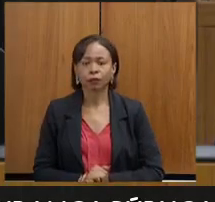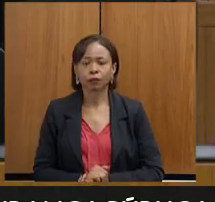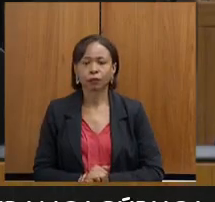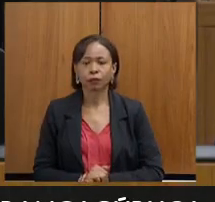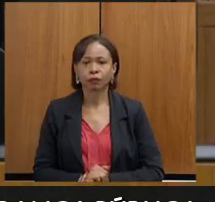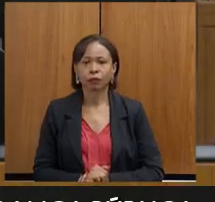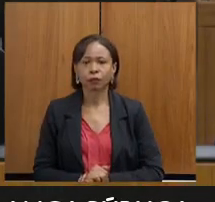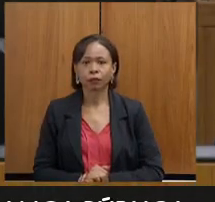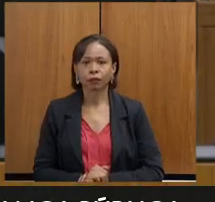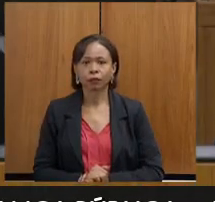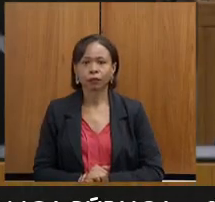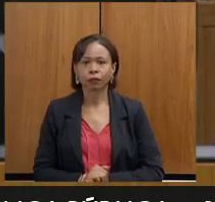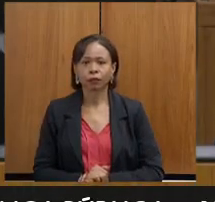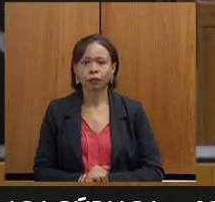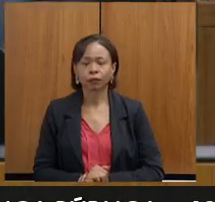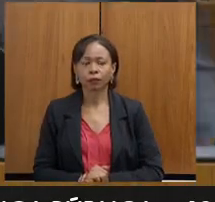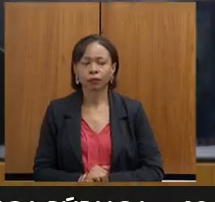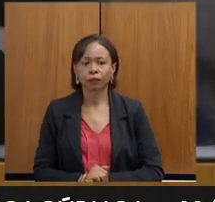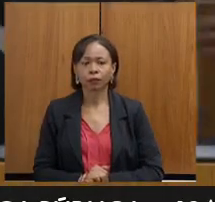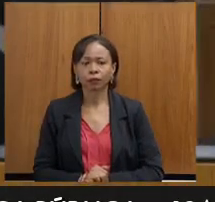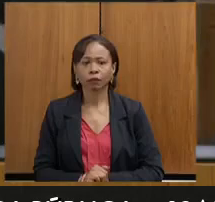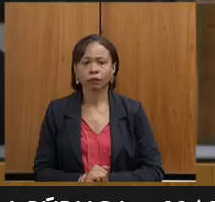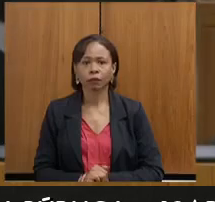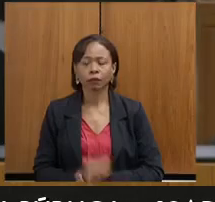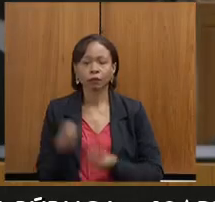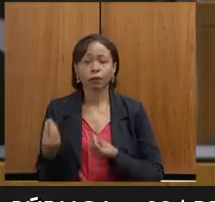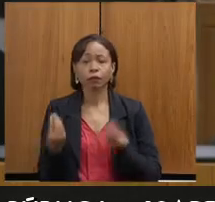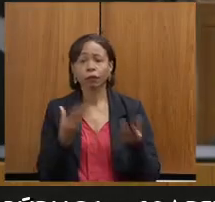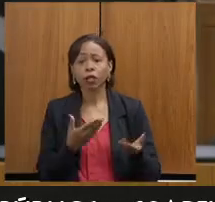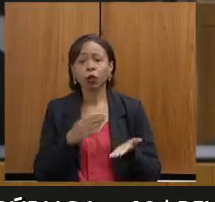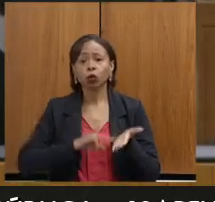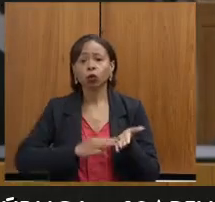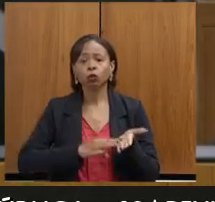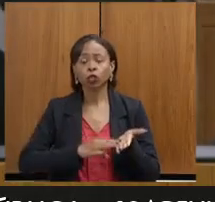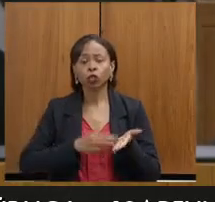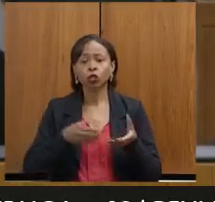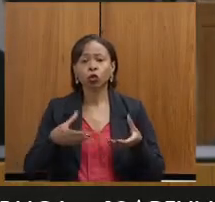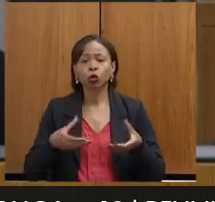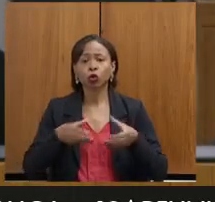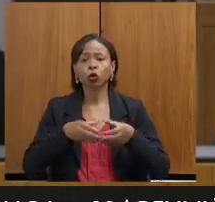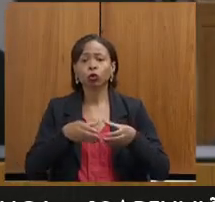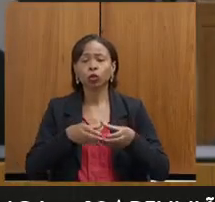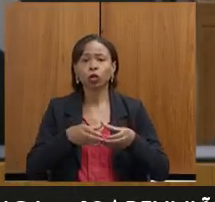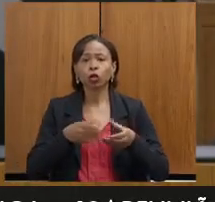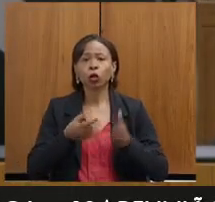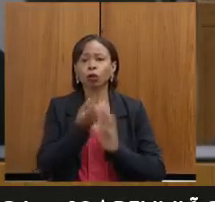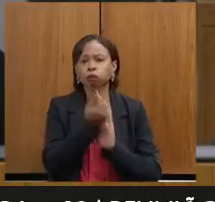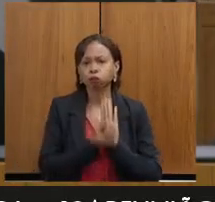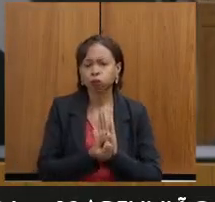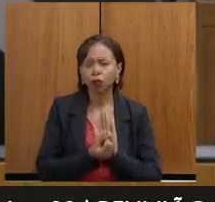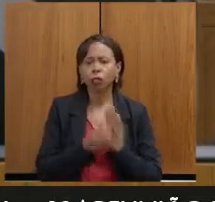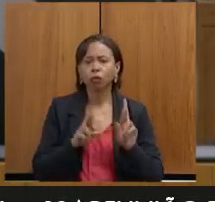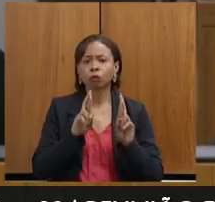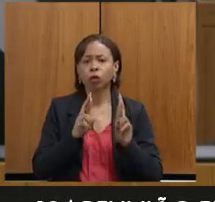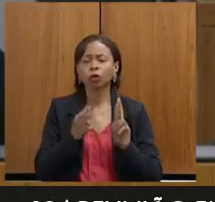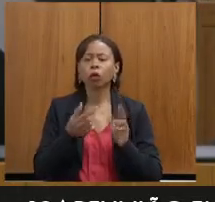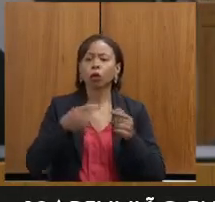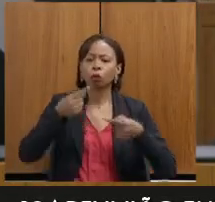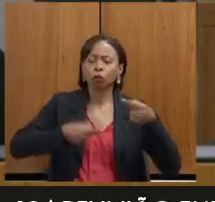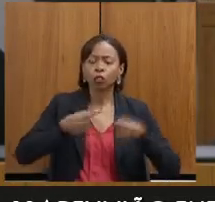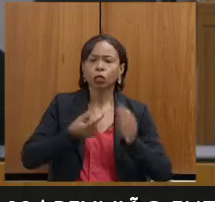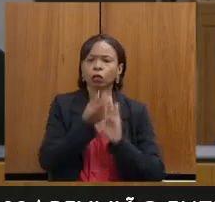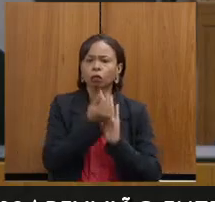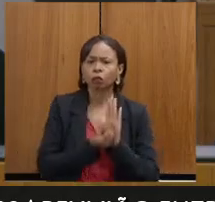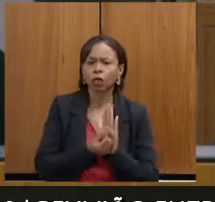E aí Olá seja encaminhada aos membros do comitê de orçamento Finanças responsável pelas políticas orçamentárias